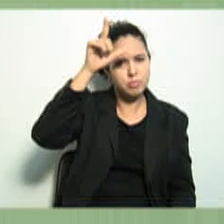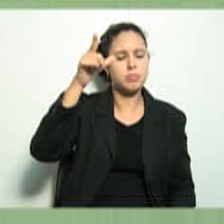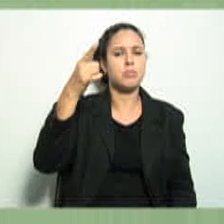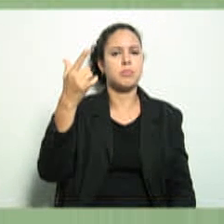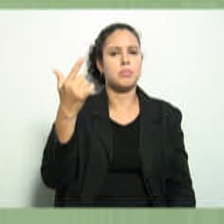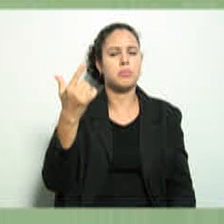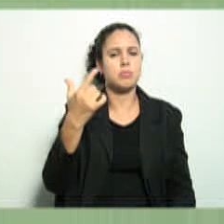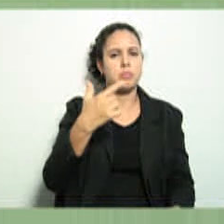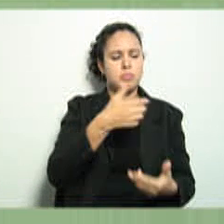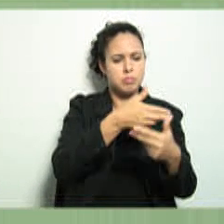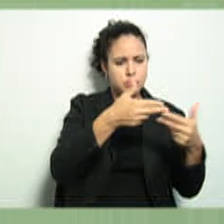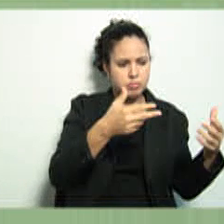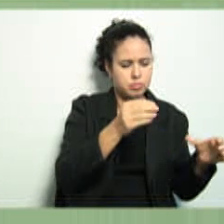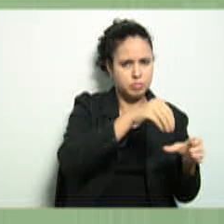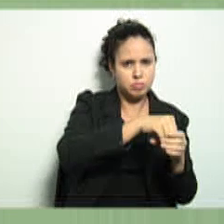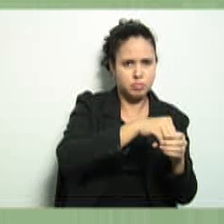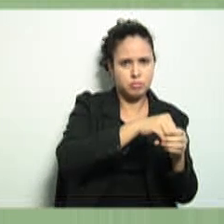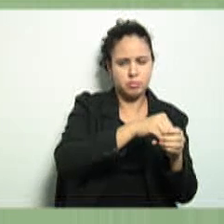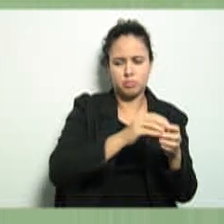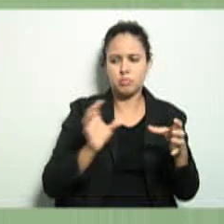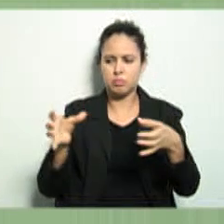e União Soviética.